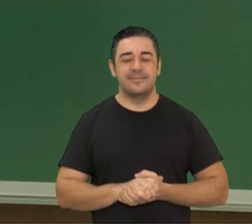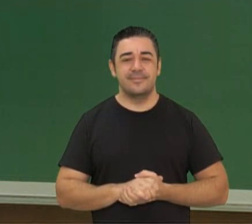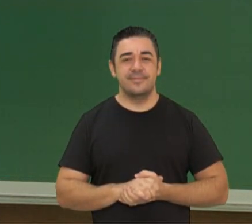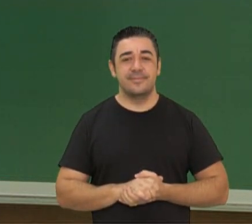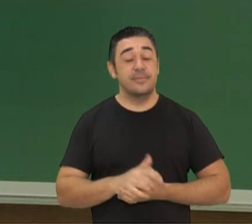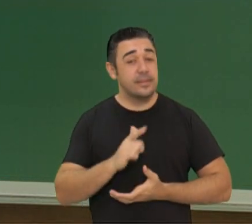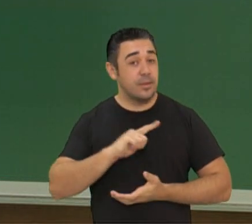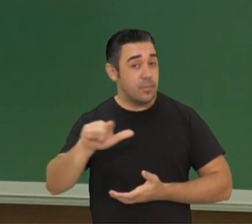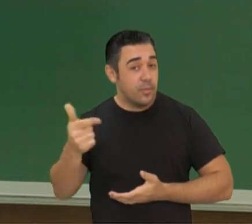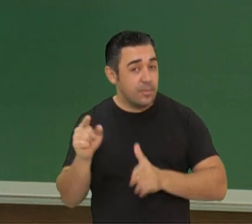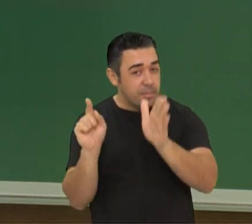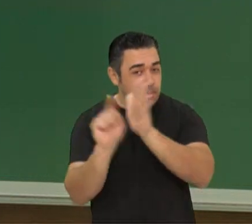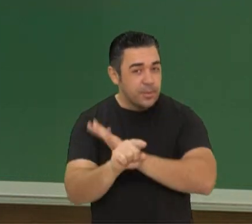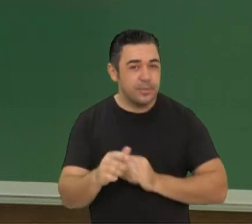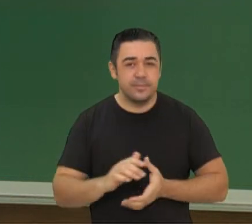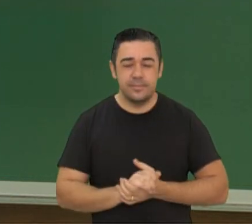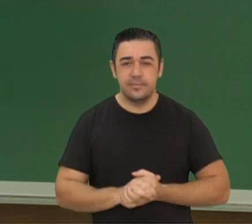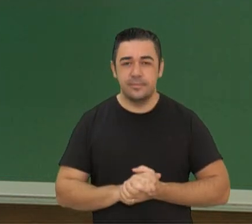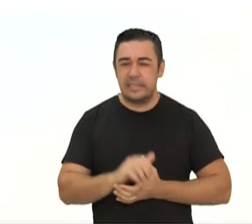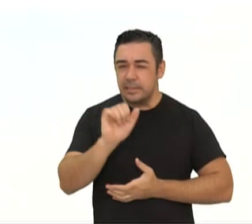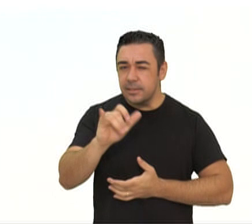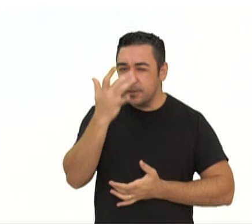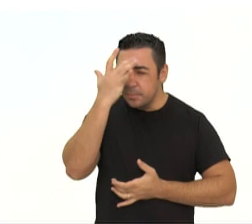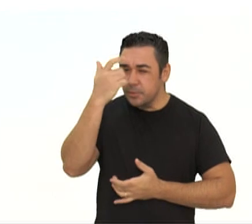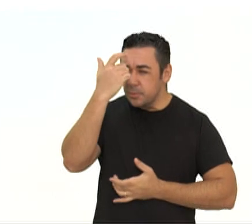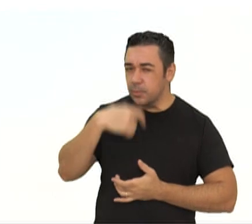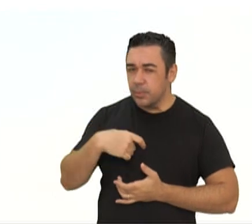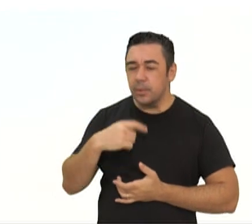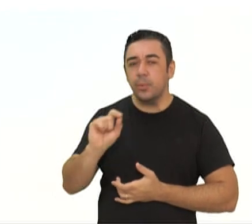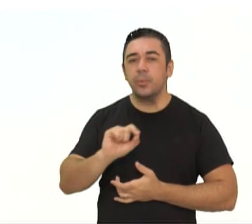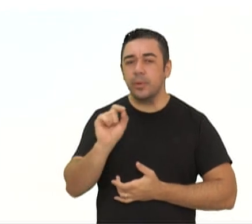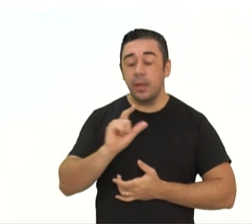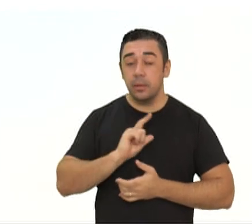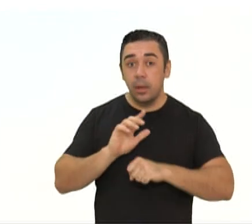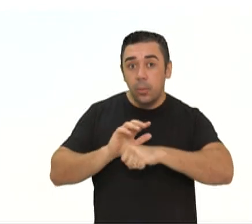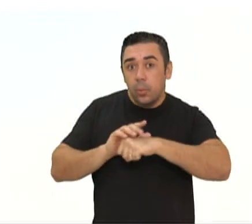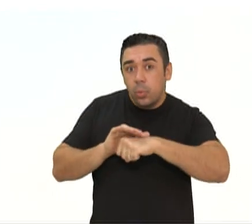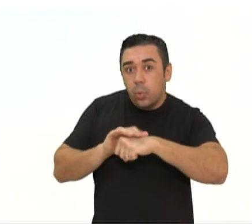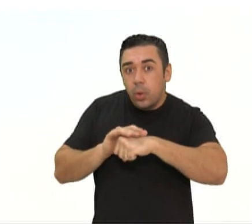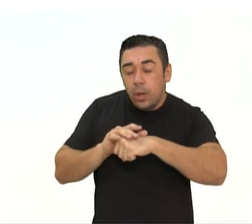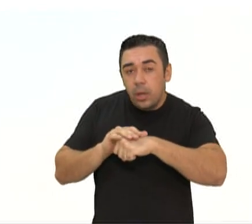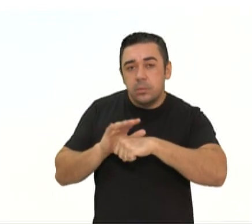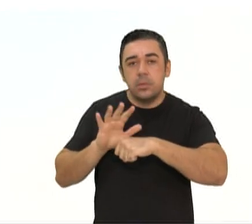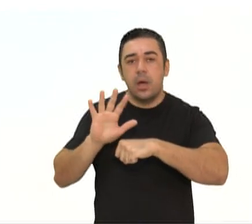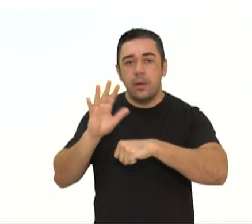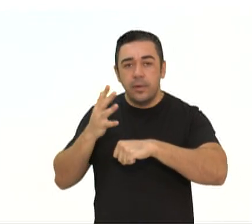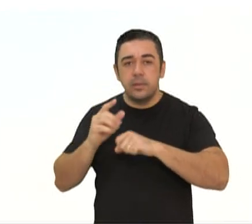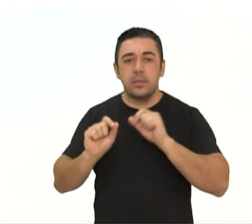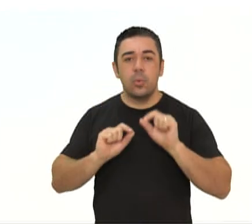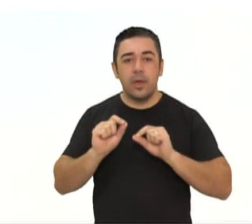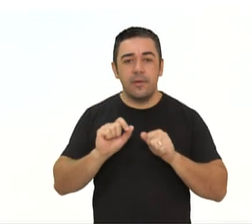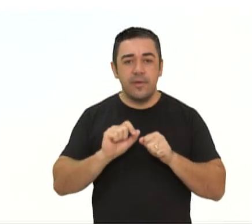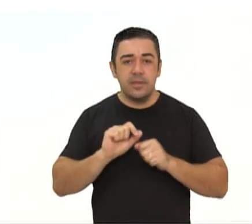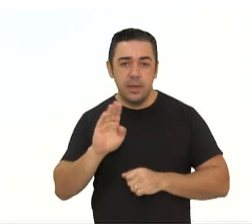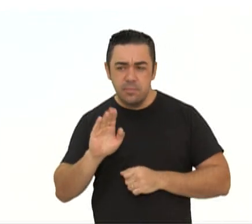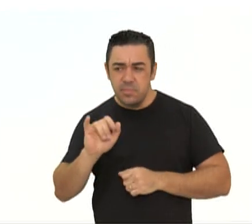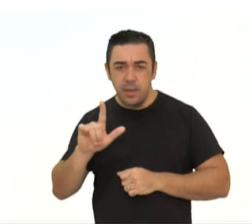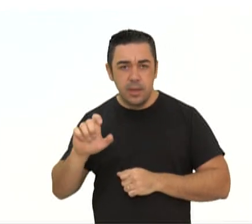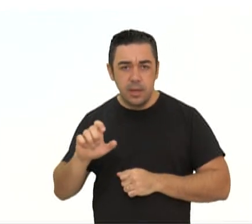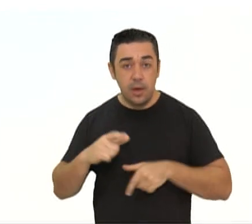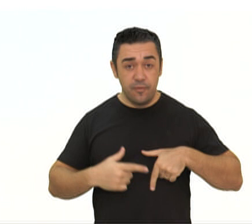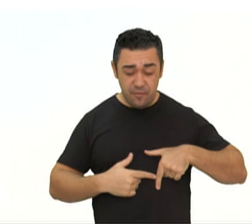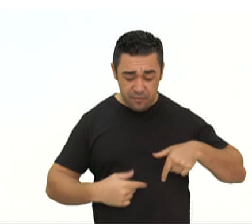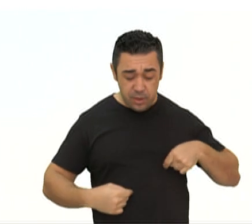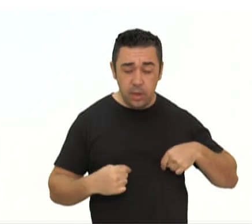Temos mais um quiz. Se um indivíduo apresentar uma doença que impeça a produção da bile, ou seja, o fígado